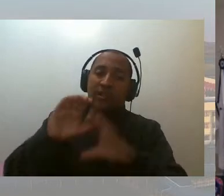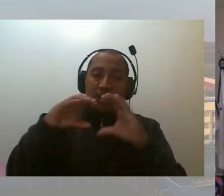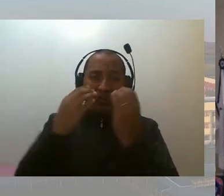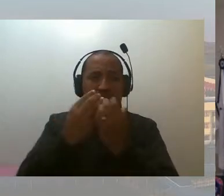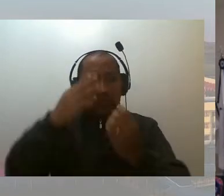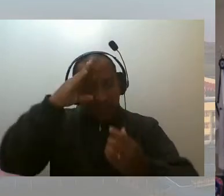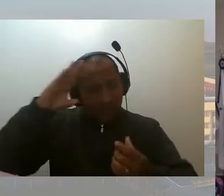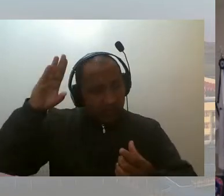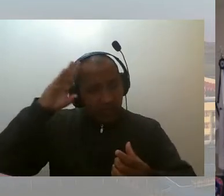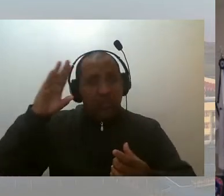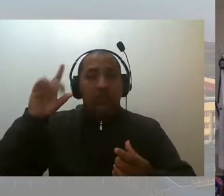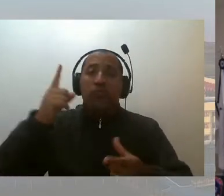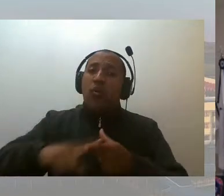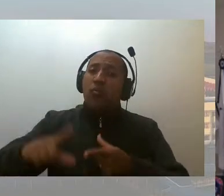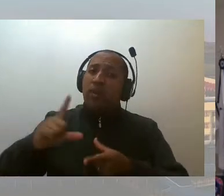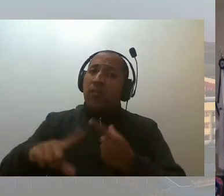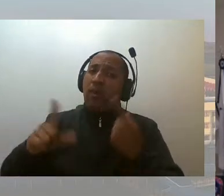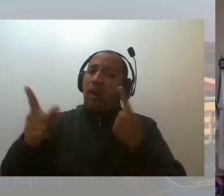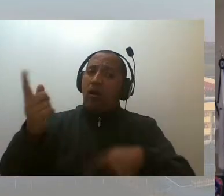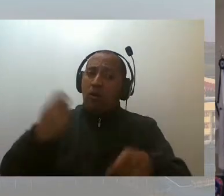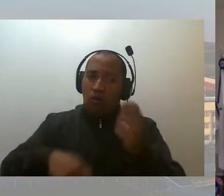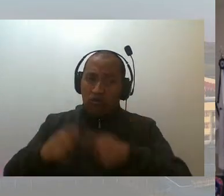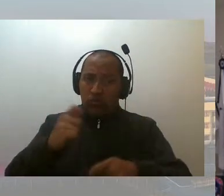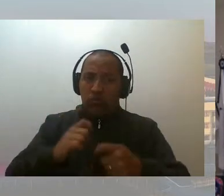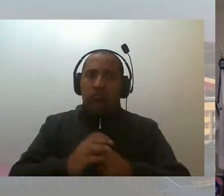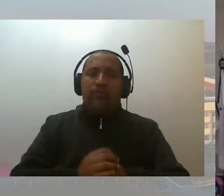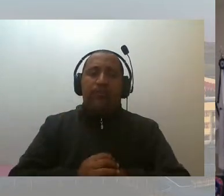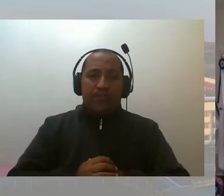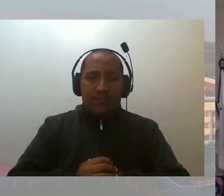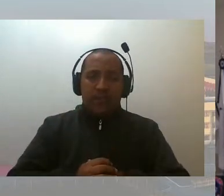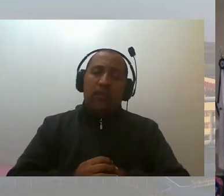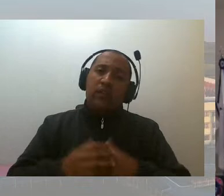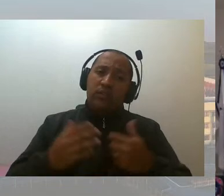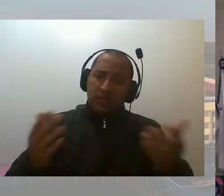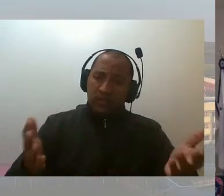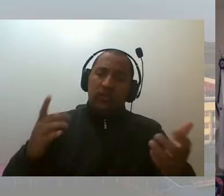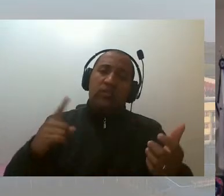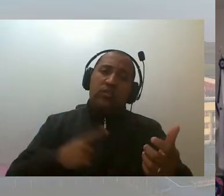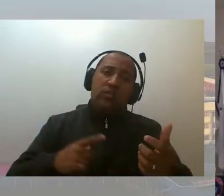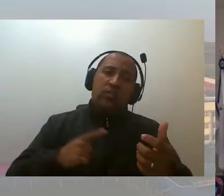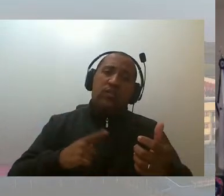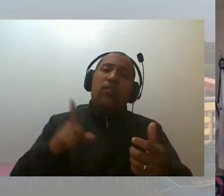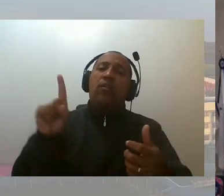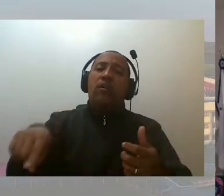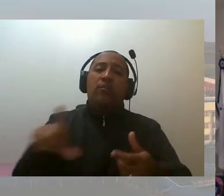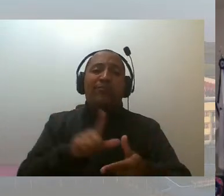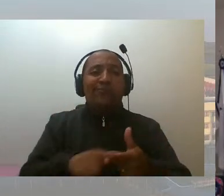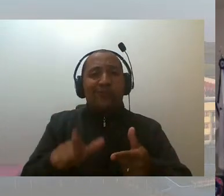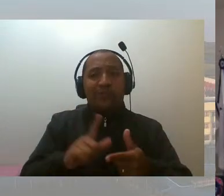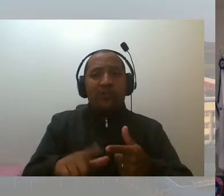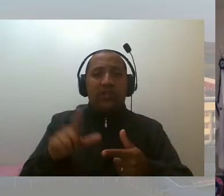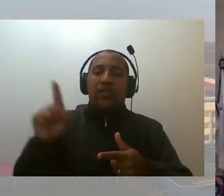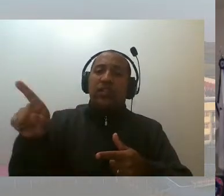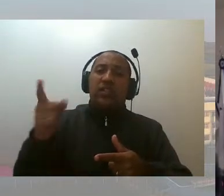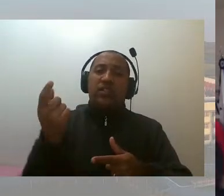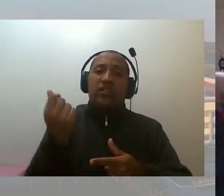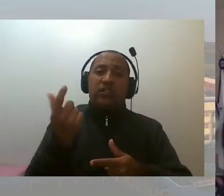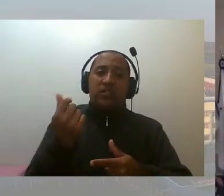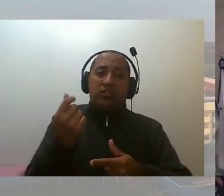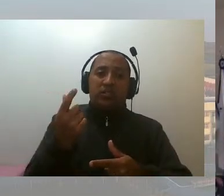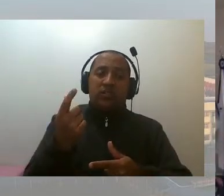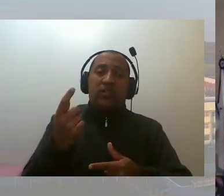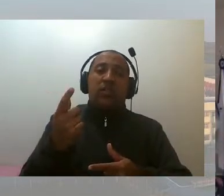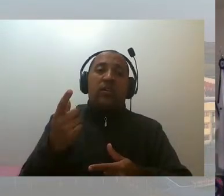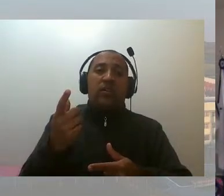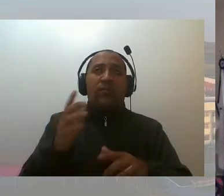vulnerabilidade socioeconômica. Nós consideramos vulnerável socioeconômico estudantes com renda per capita abaixo